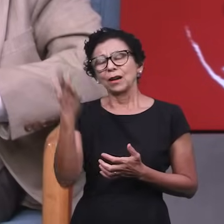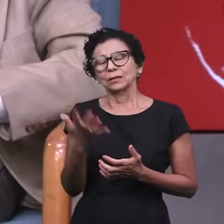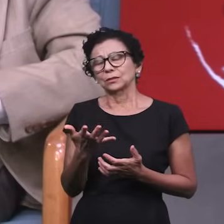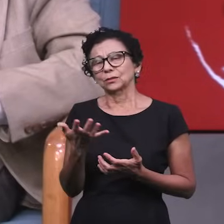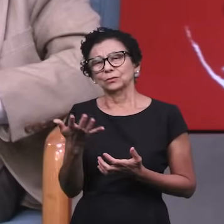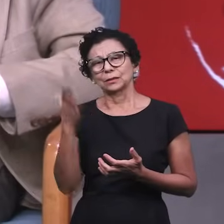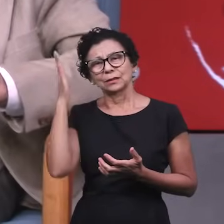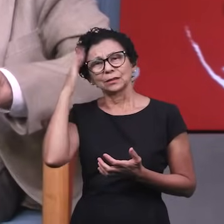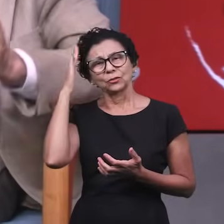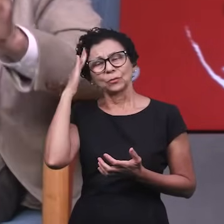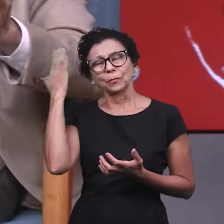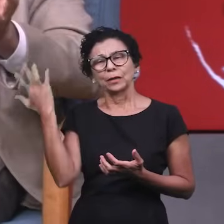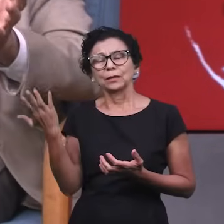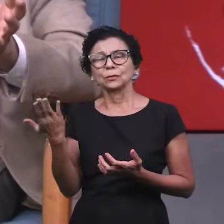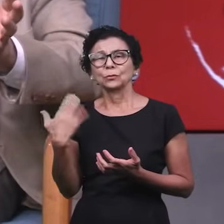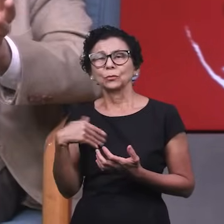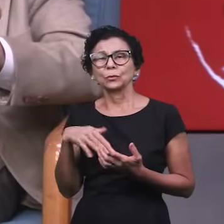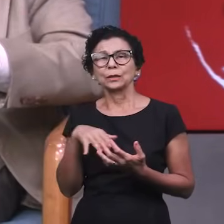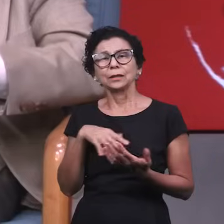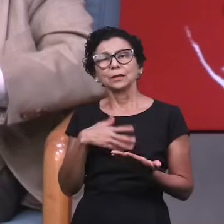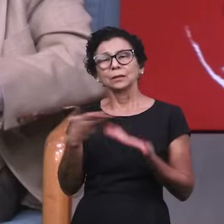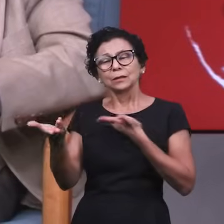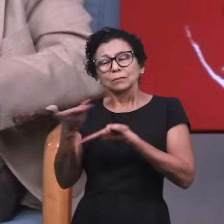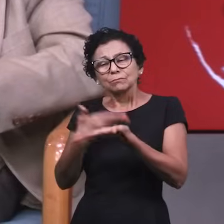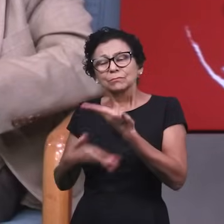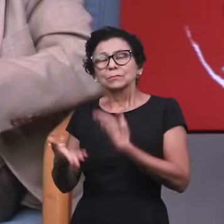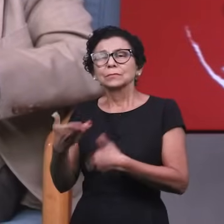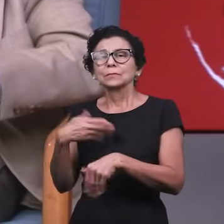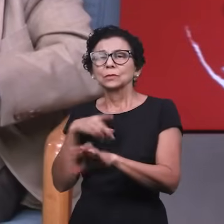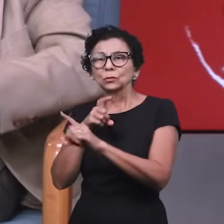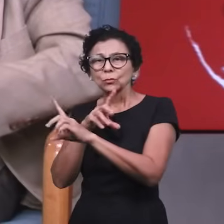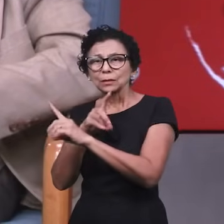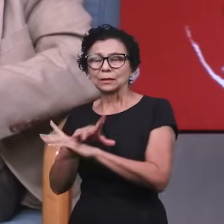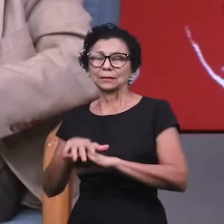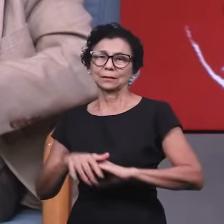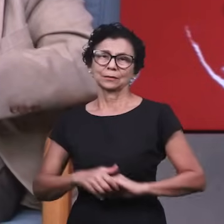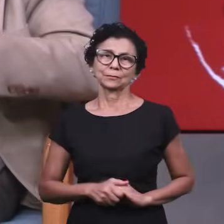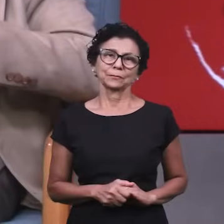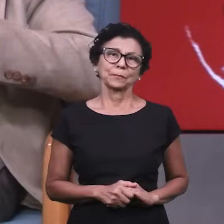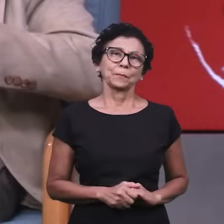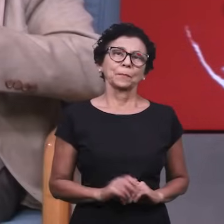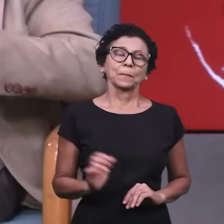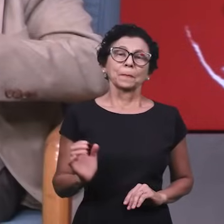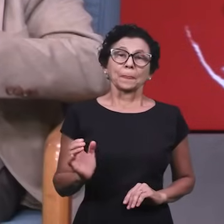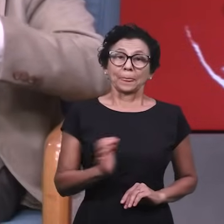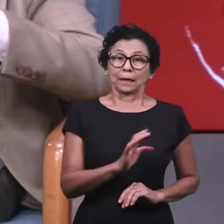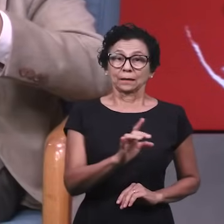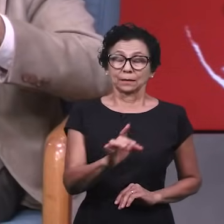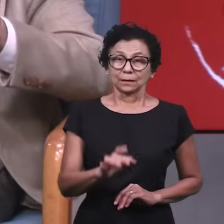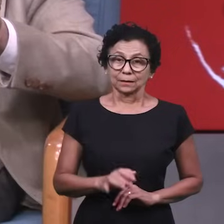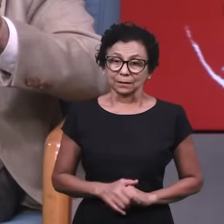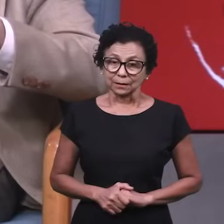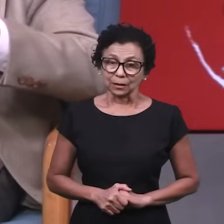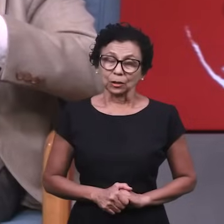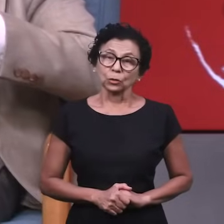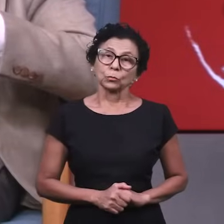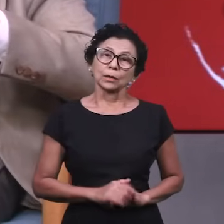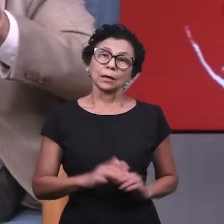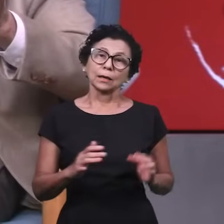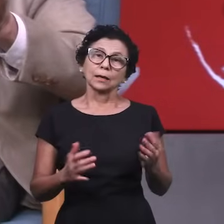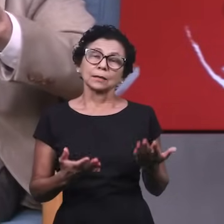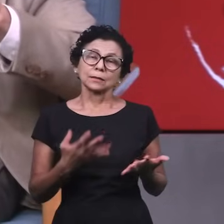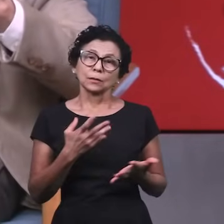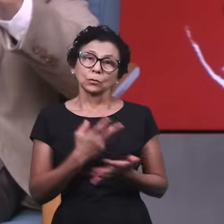ensino. É diferente. Então você tem, às vezes, irmãos, pastores, que a característica dele é de evangelística,